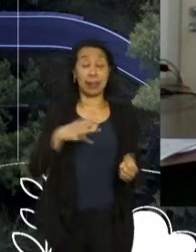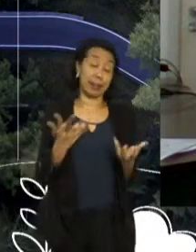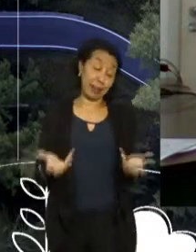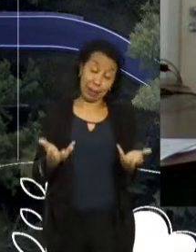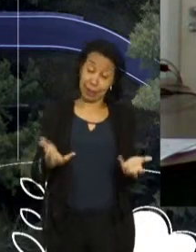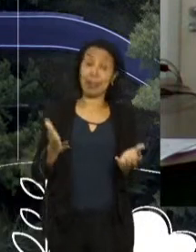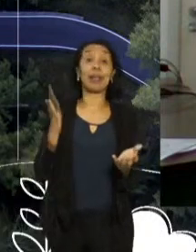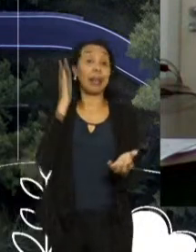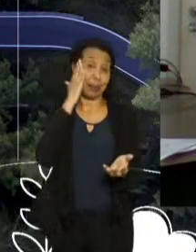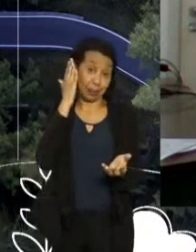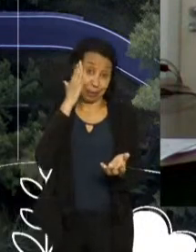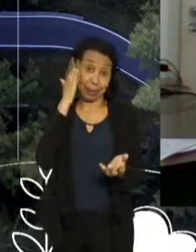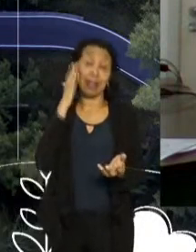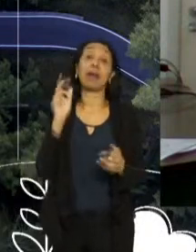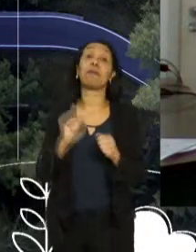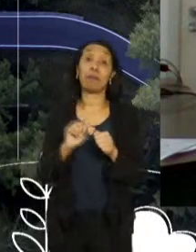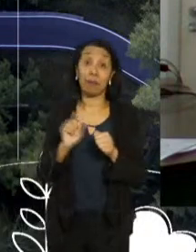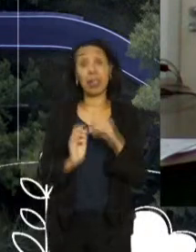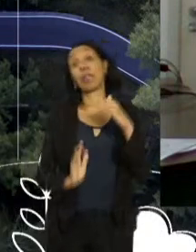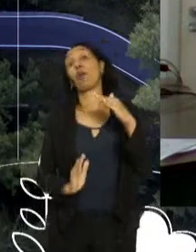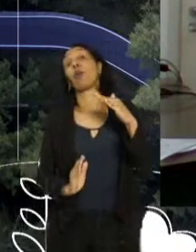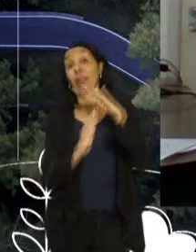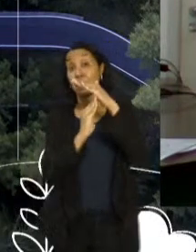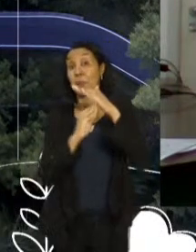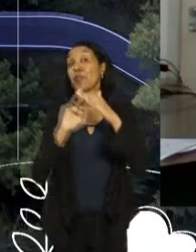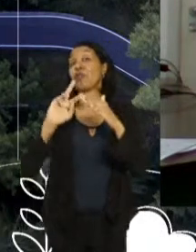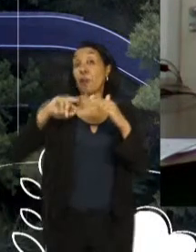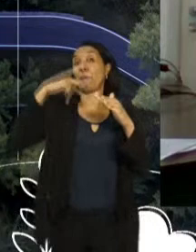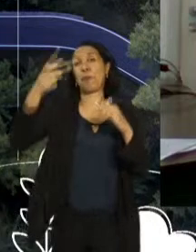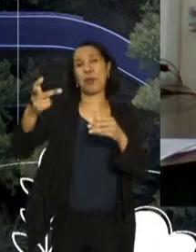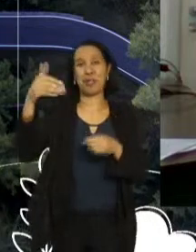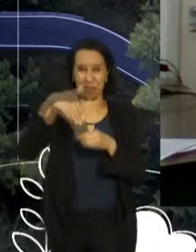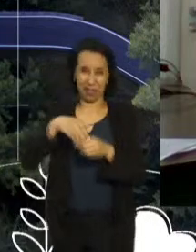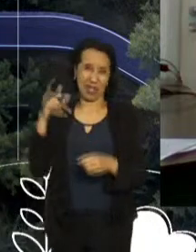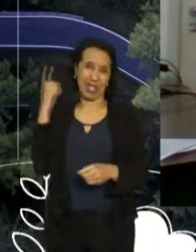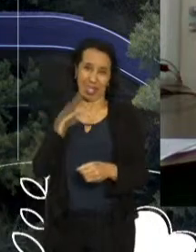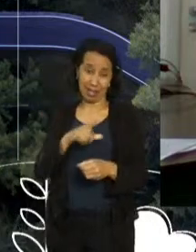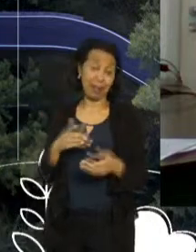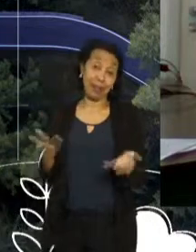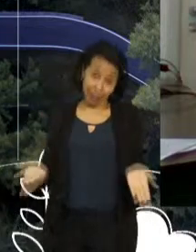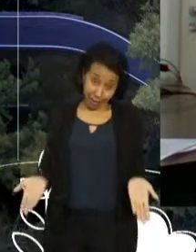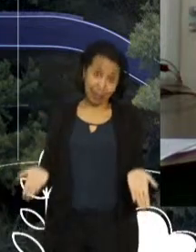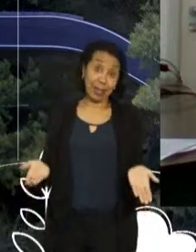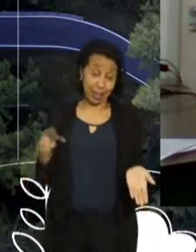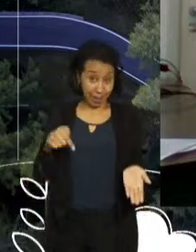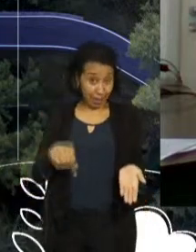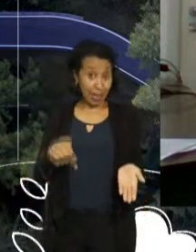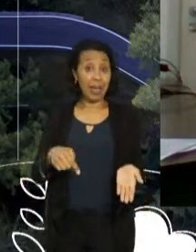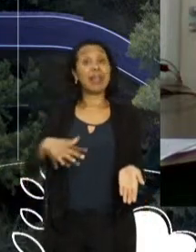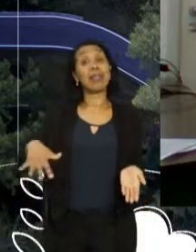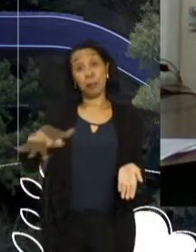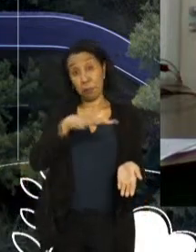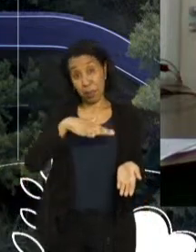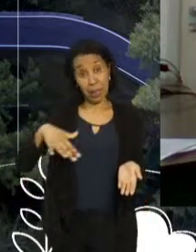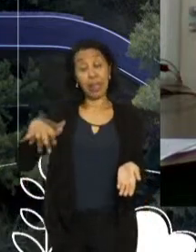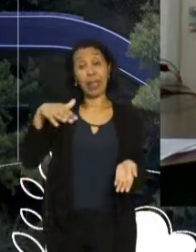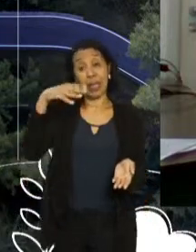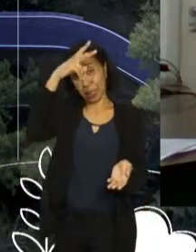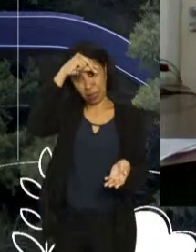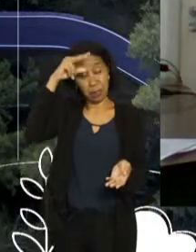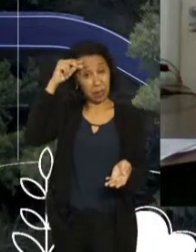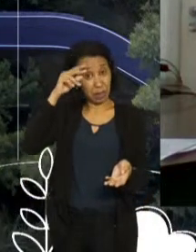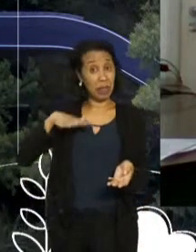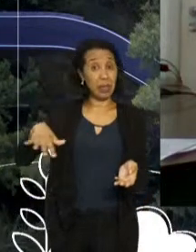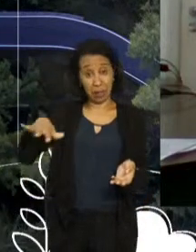pode de bom no limite da sua reeleição. A mesma coisa aconteceu com a nossa Câmara Municipal, que adia por um